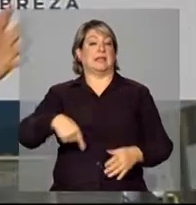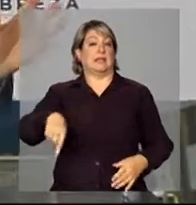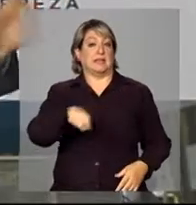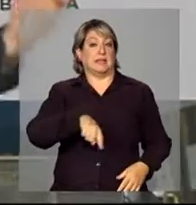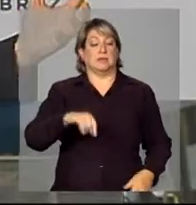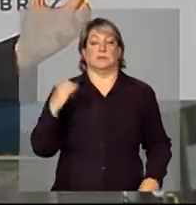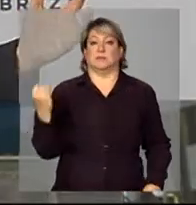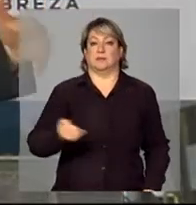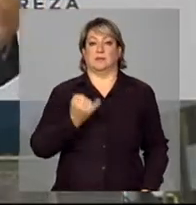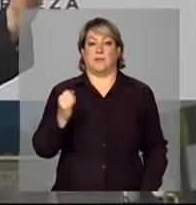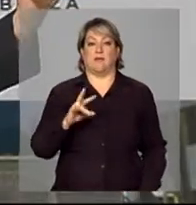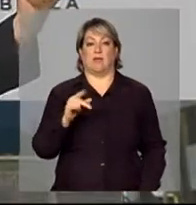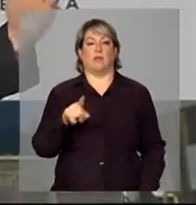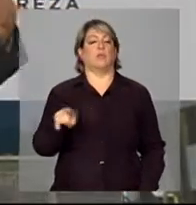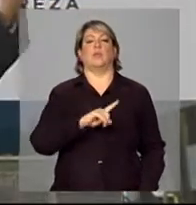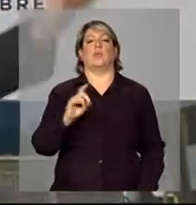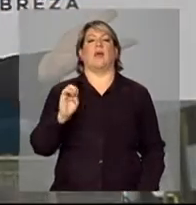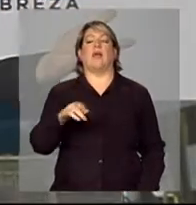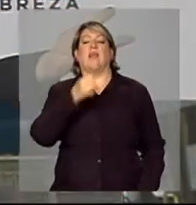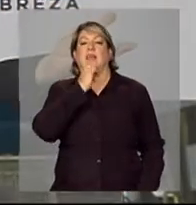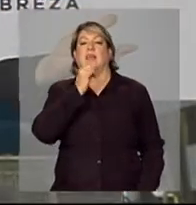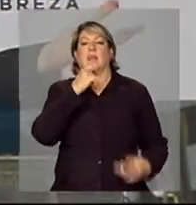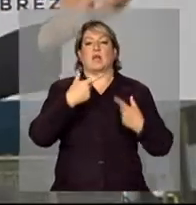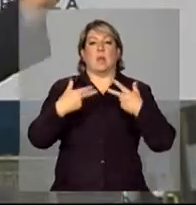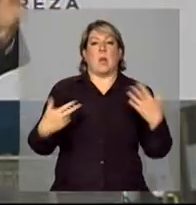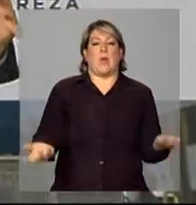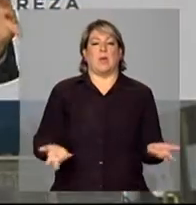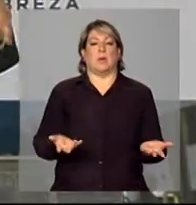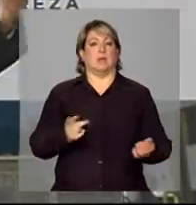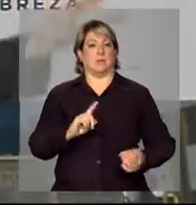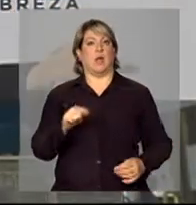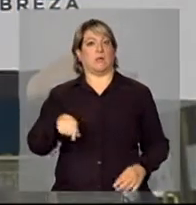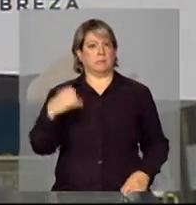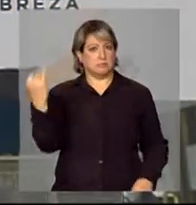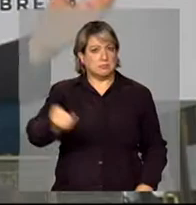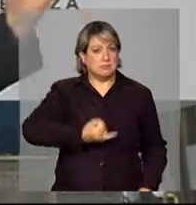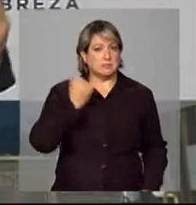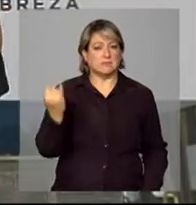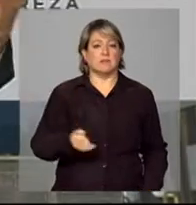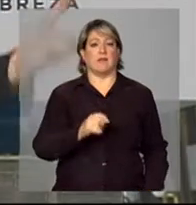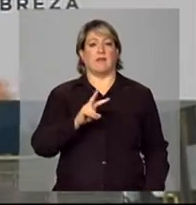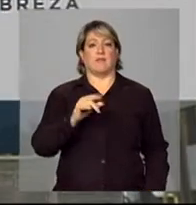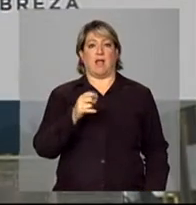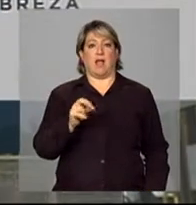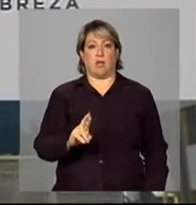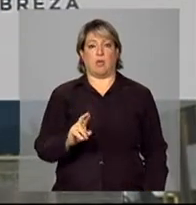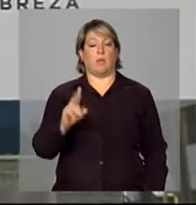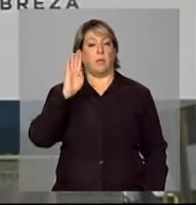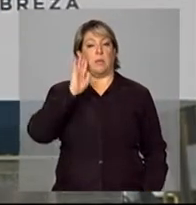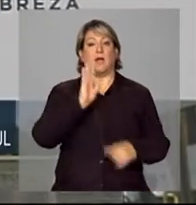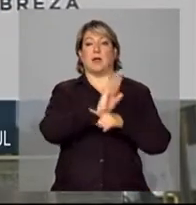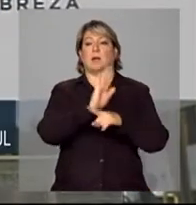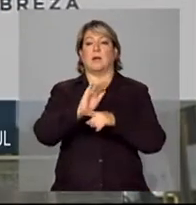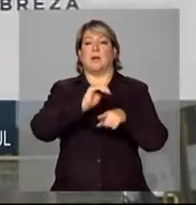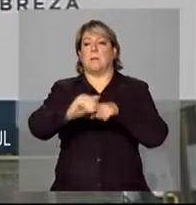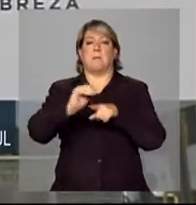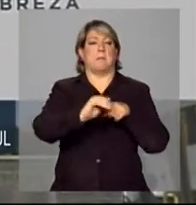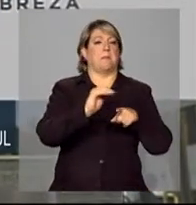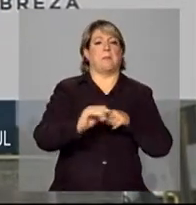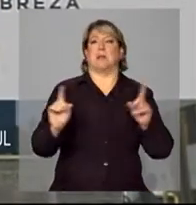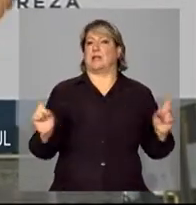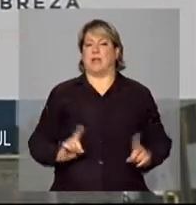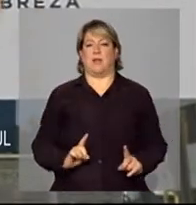Não são objetos que estarão a serviço deste ou daquele prefeito, desta ou daquela prefeita. Com toda